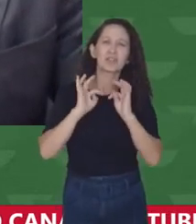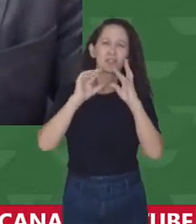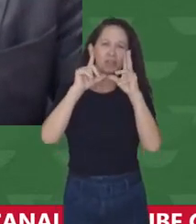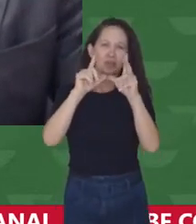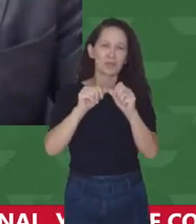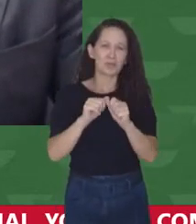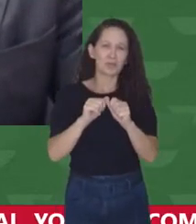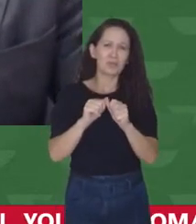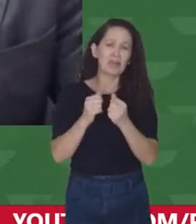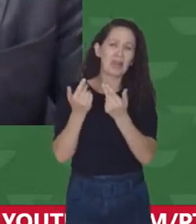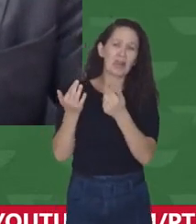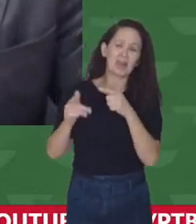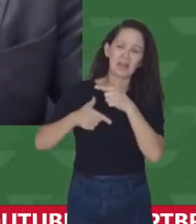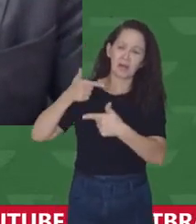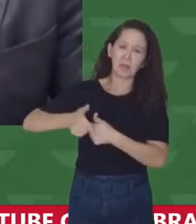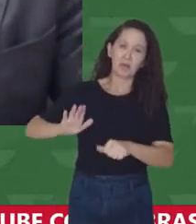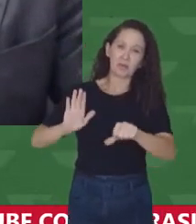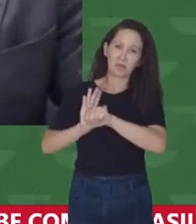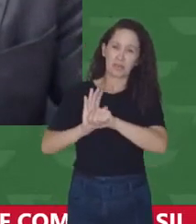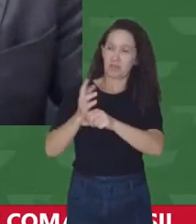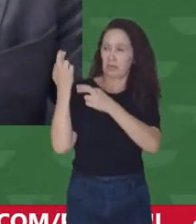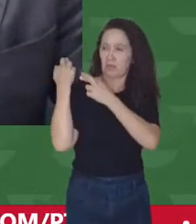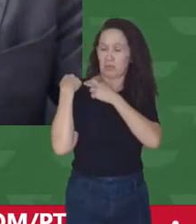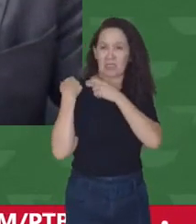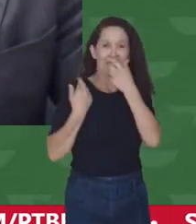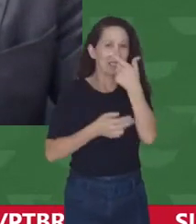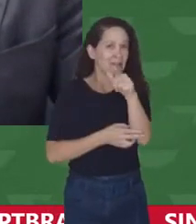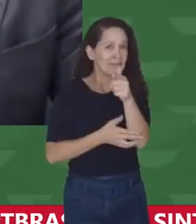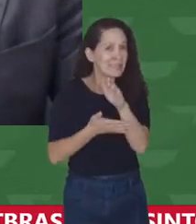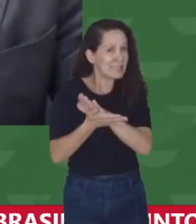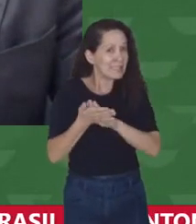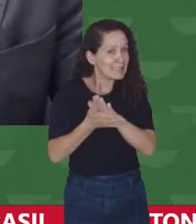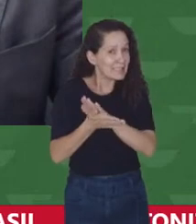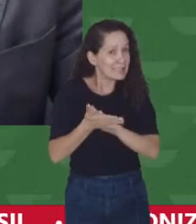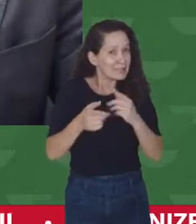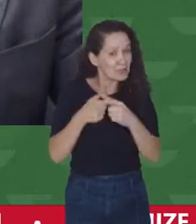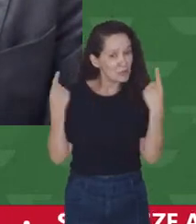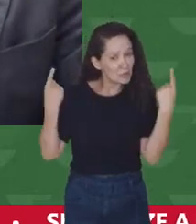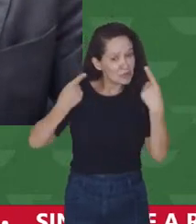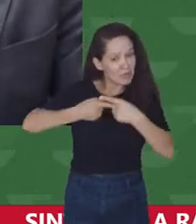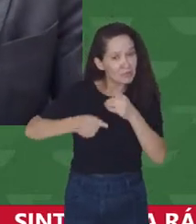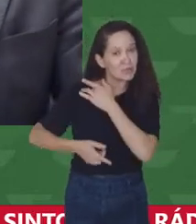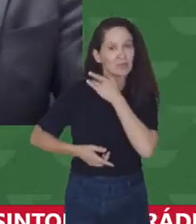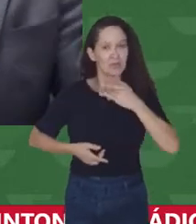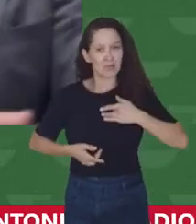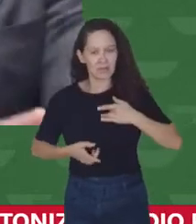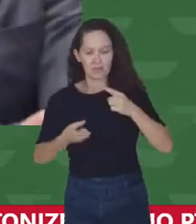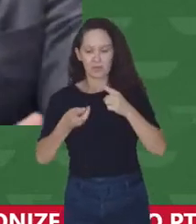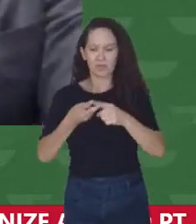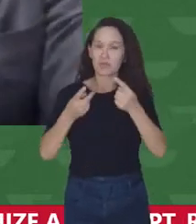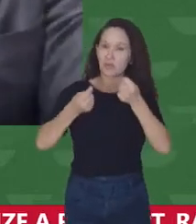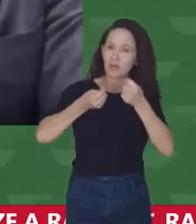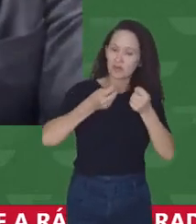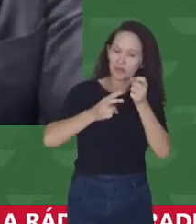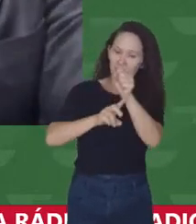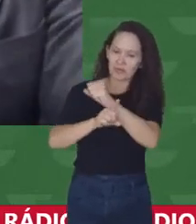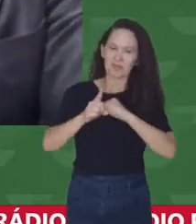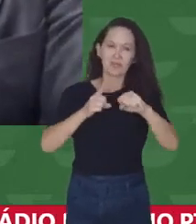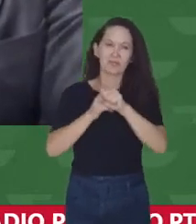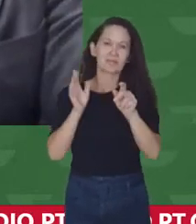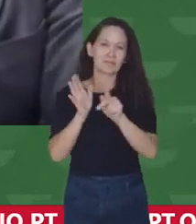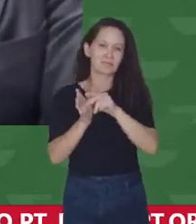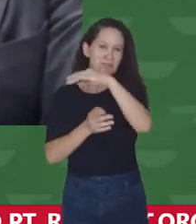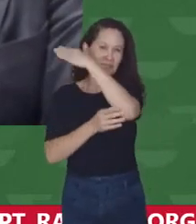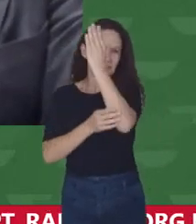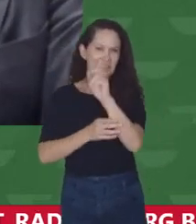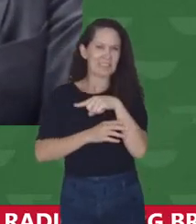ações criminosas também a sua completa irresponsabilidade frente aos desafios sanitários, econômicos e sociais que o Brasil enfrenta. Então nós temos que